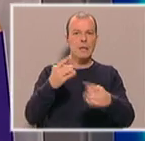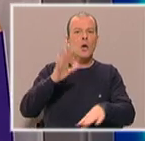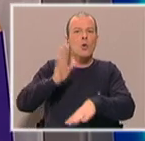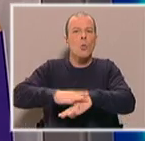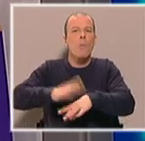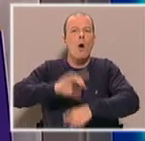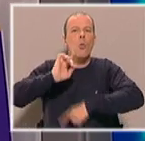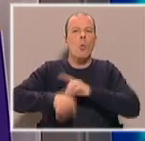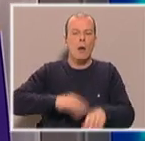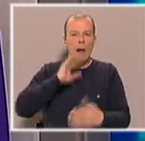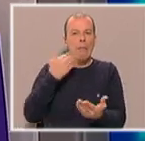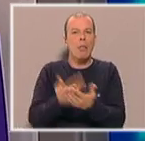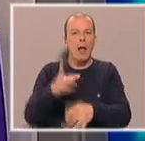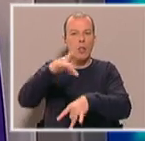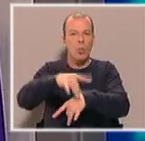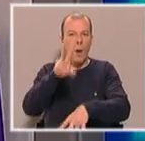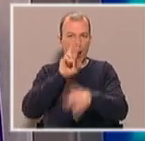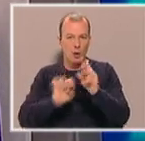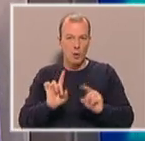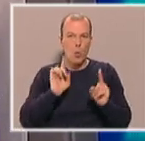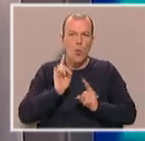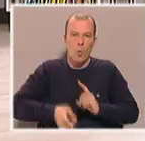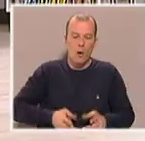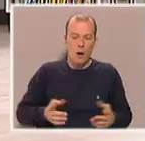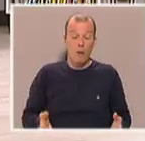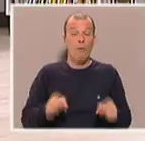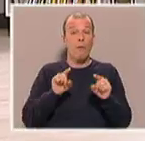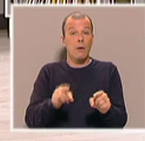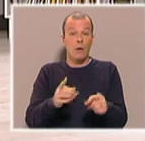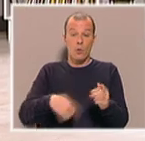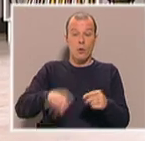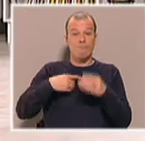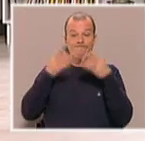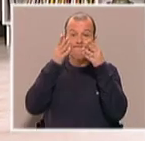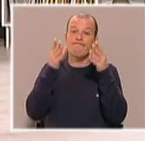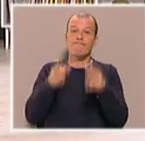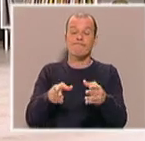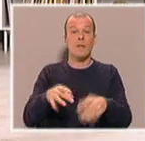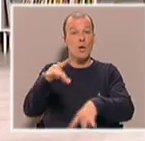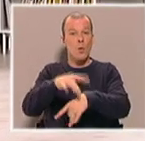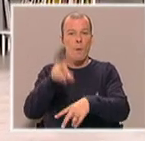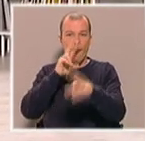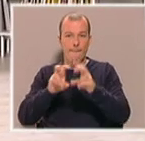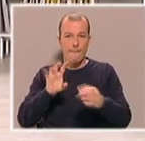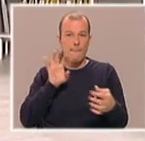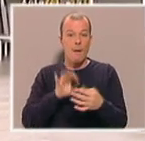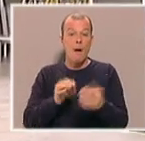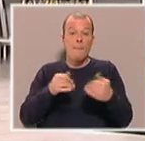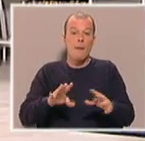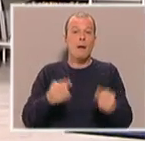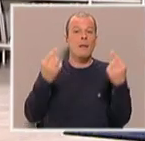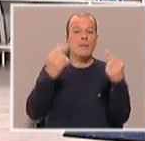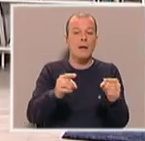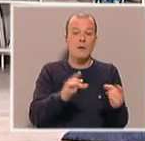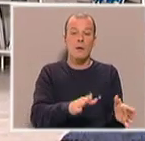vai causar doenças respiratórias, aquilo que vai levar a que, neste caso, vamos nos focar nas doenças respiratórias e temos